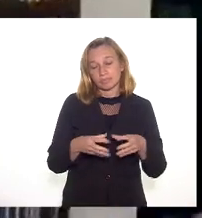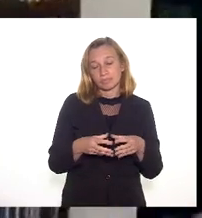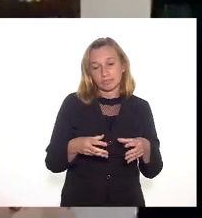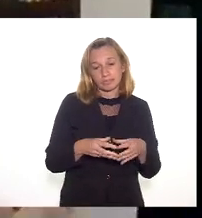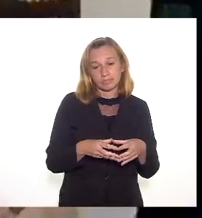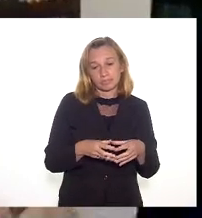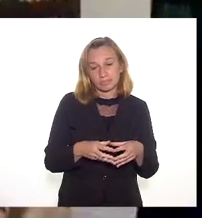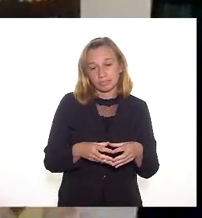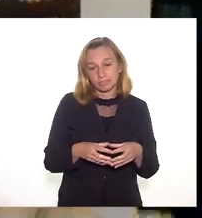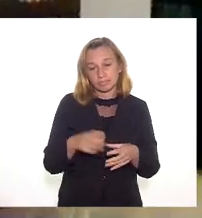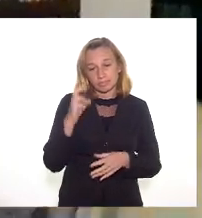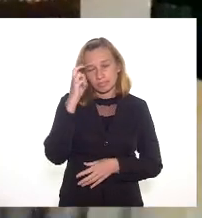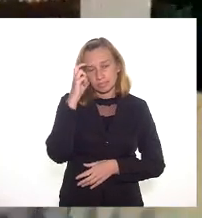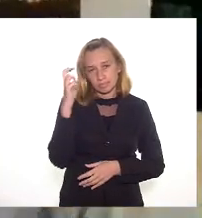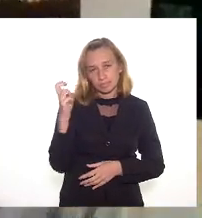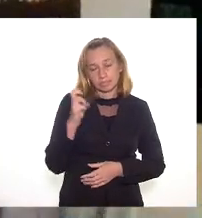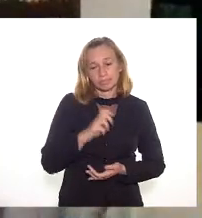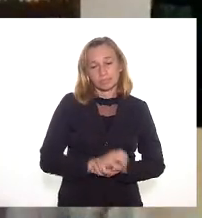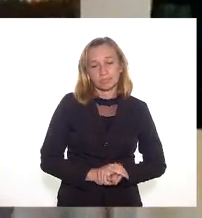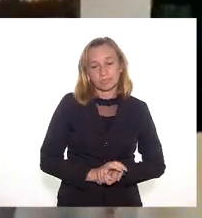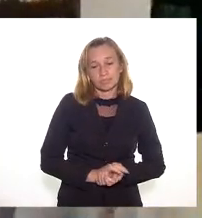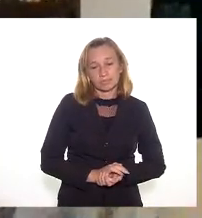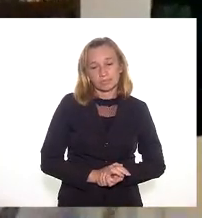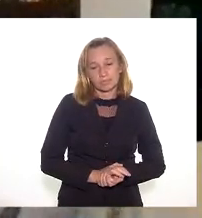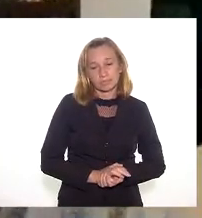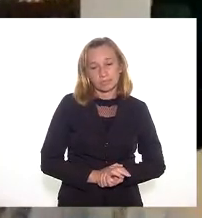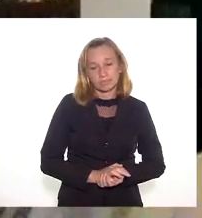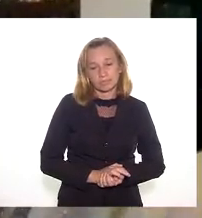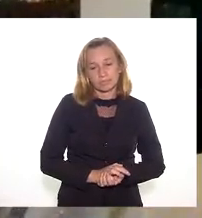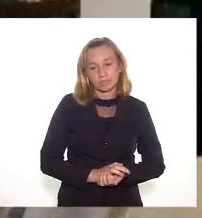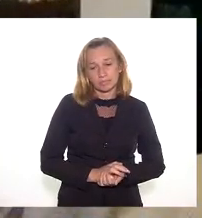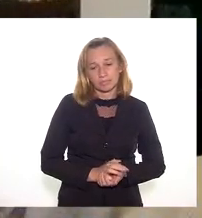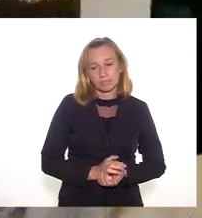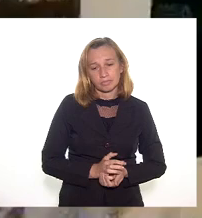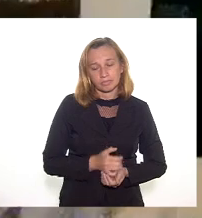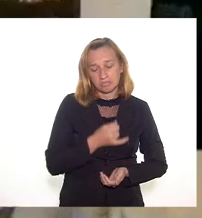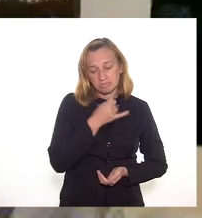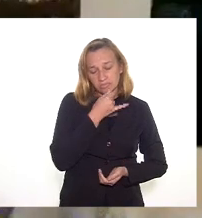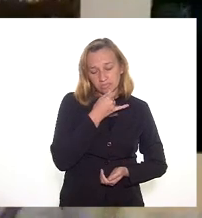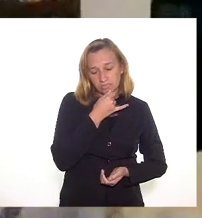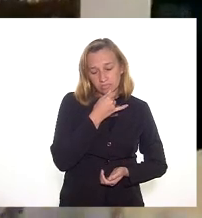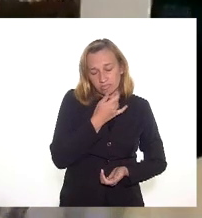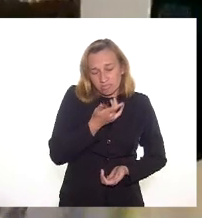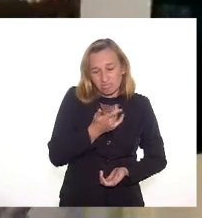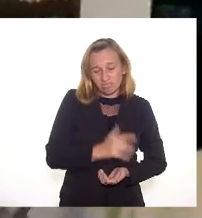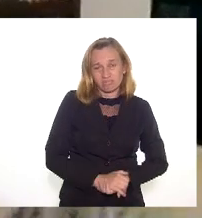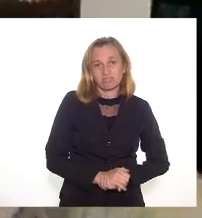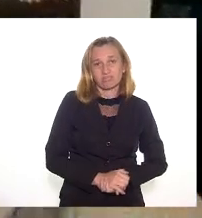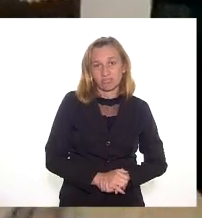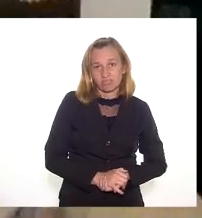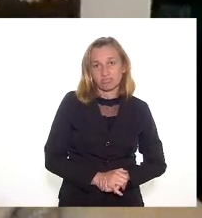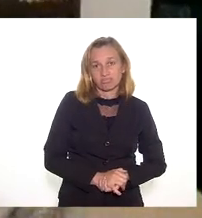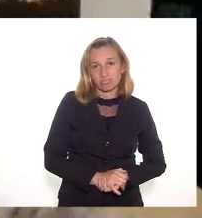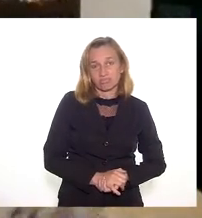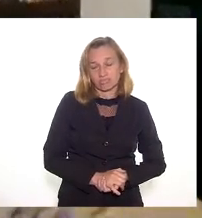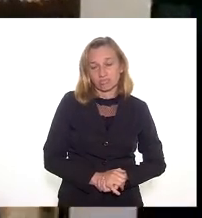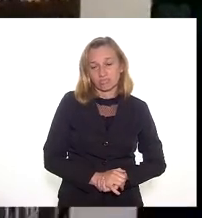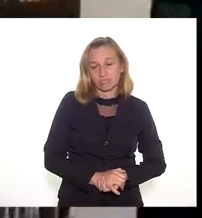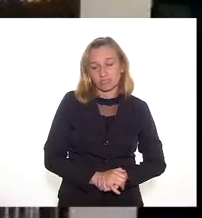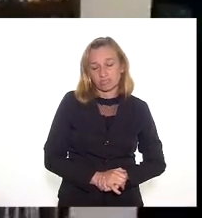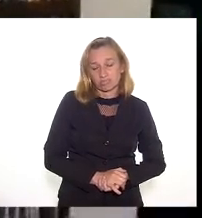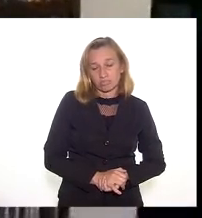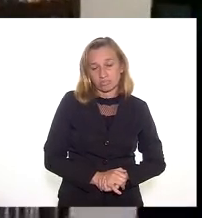cultura lamentar profundamente até de forma indignada